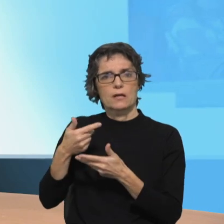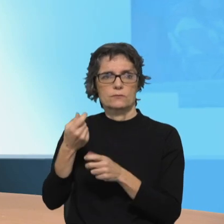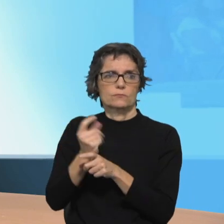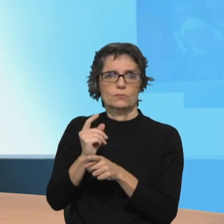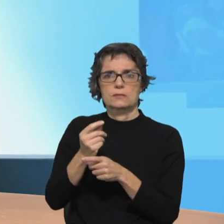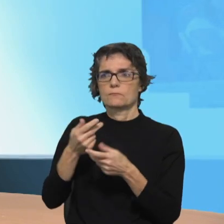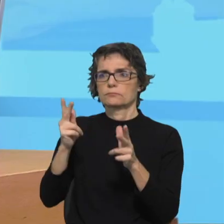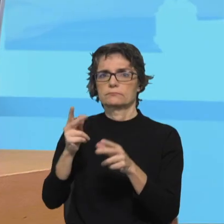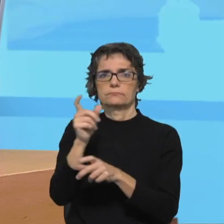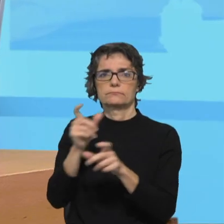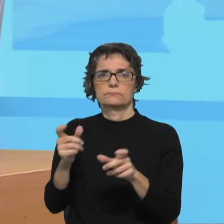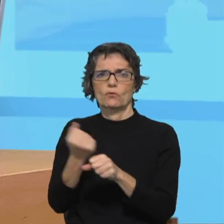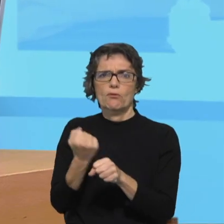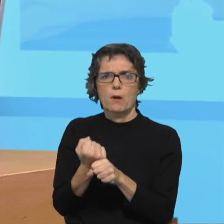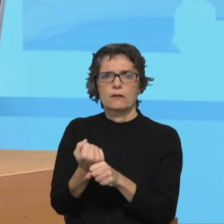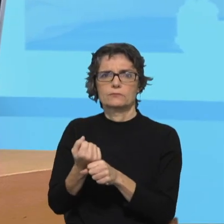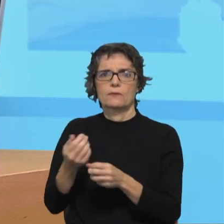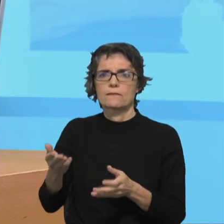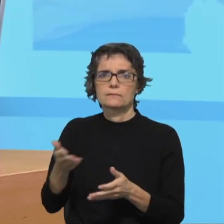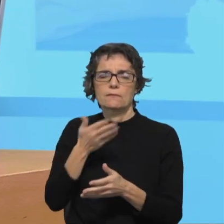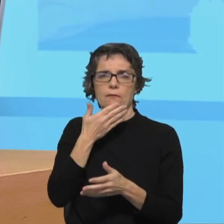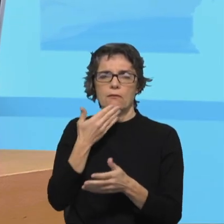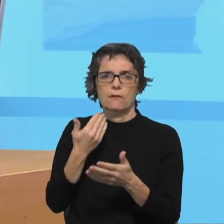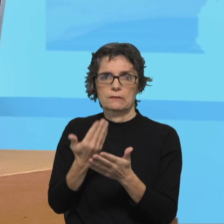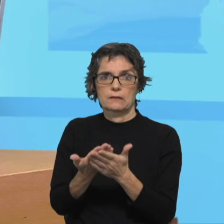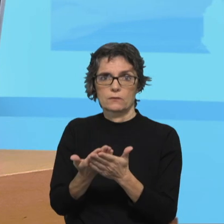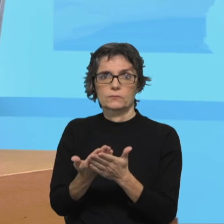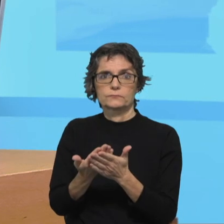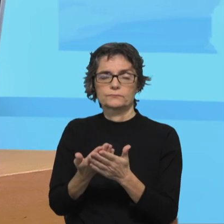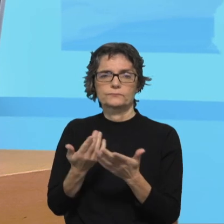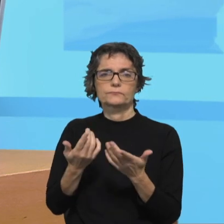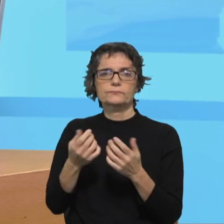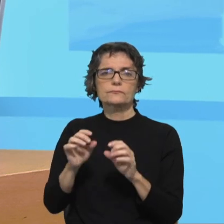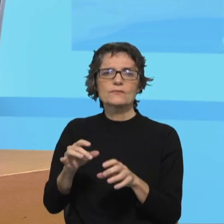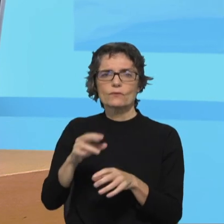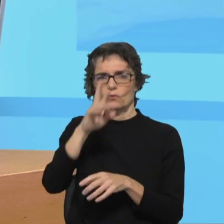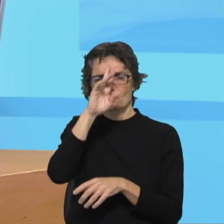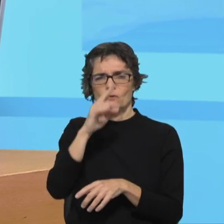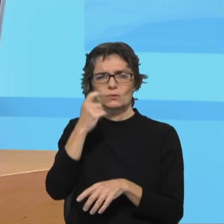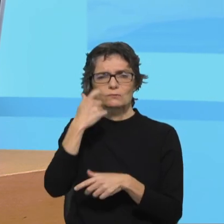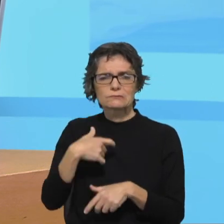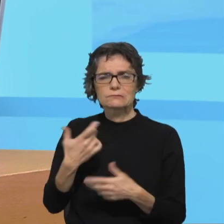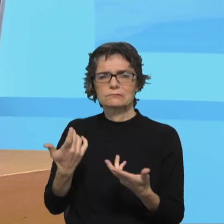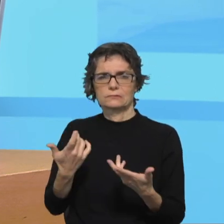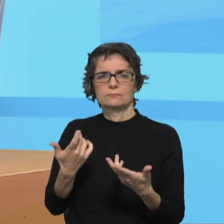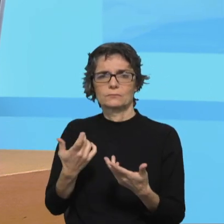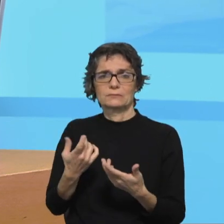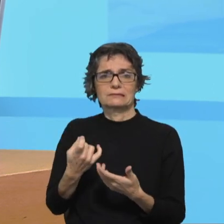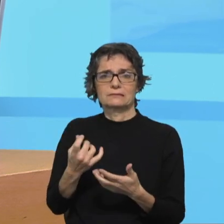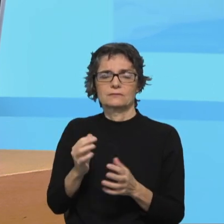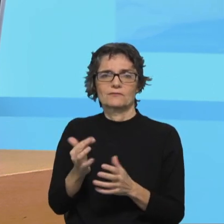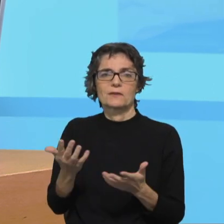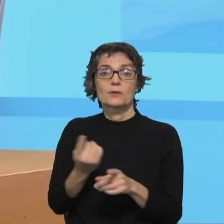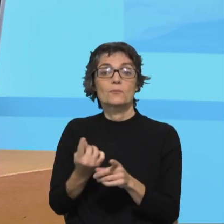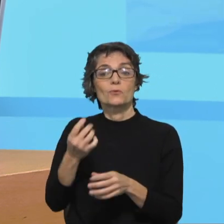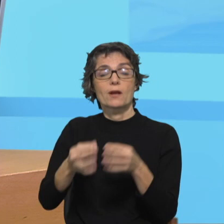ficou libertado em relação a muitos esforços físicos que deixaram de ser necessários porque as máquinas